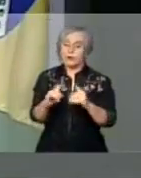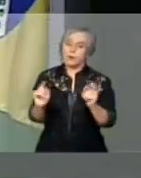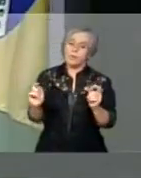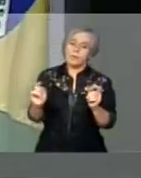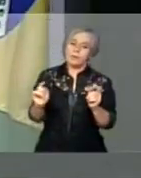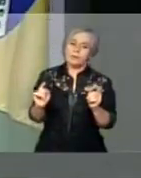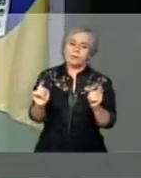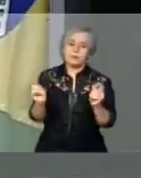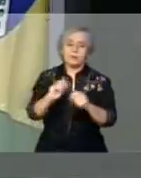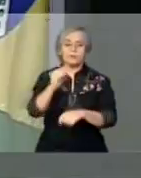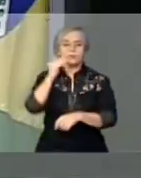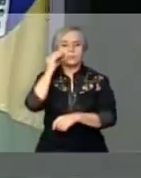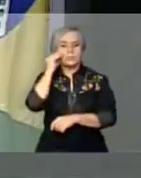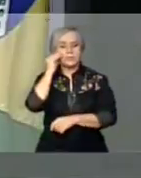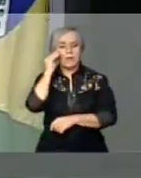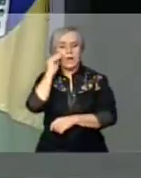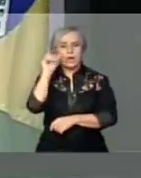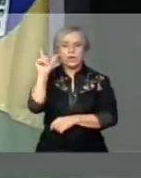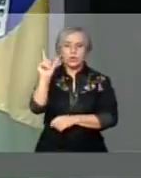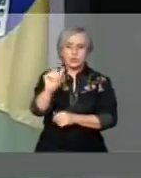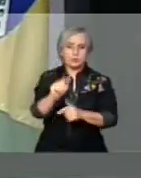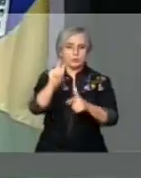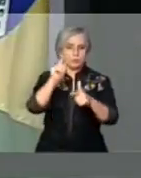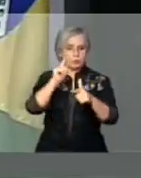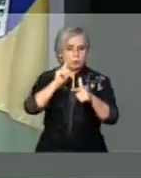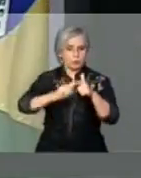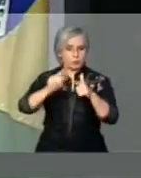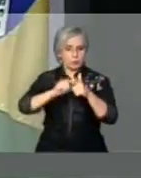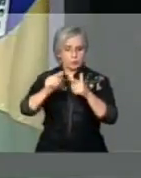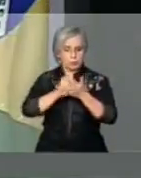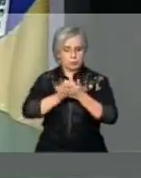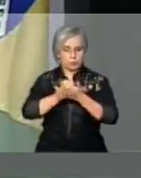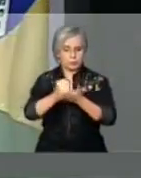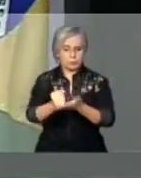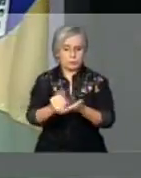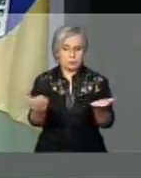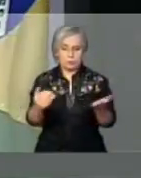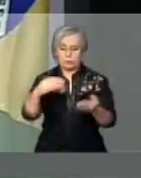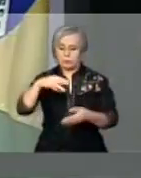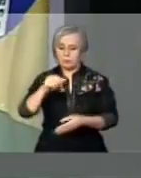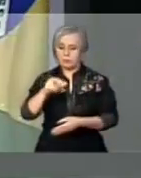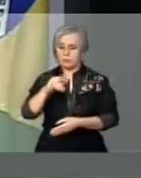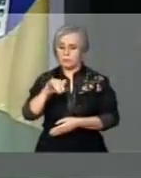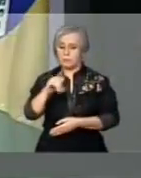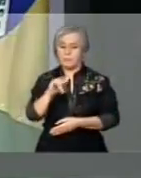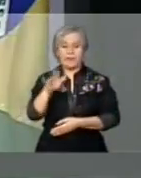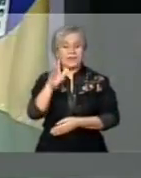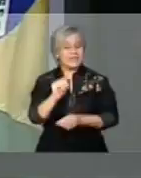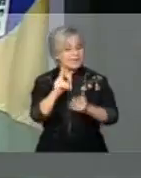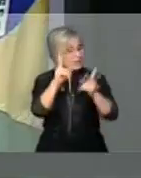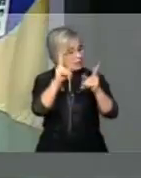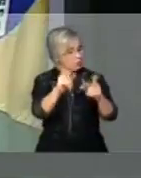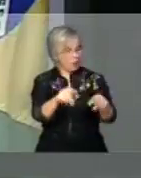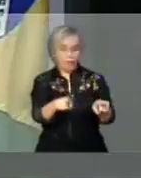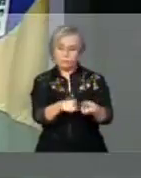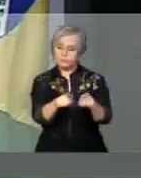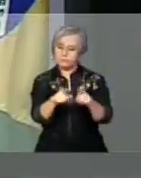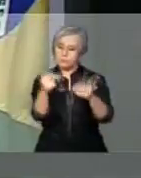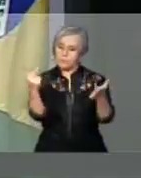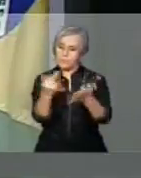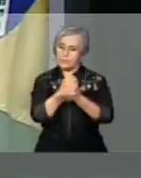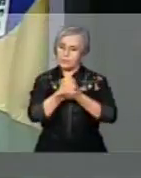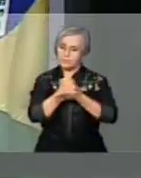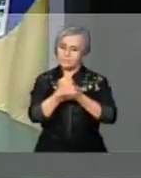amenizadoras dos seus efeitos concretos, e Mariana não foge, no meu entendimento, deste conceito,